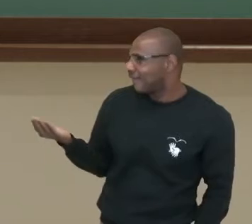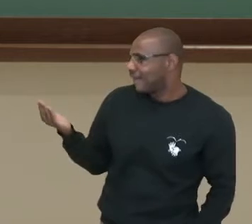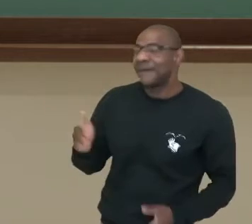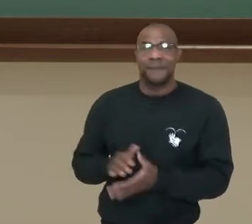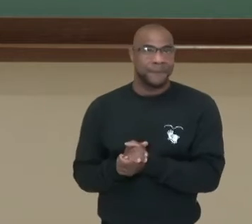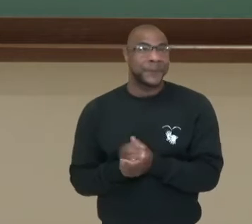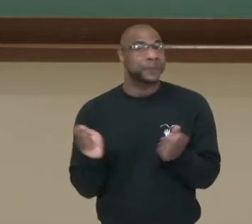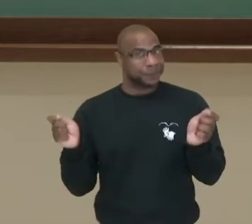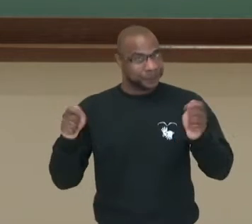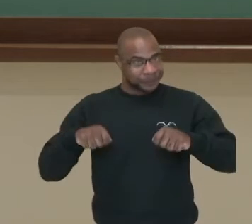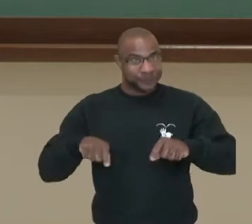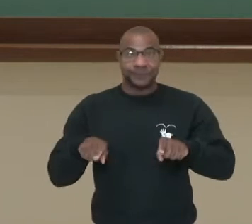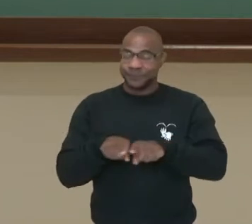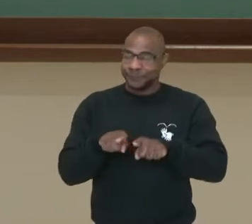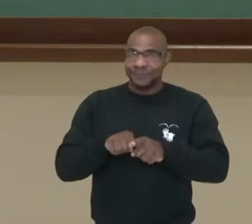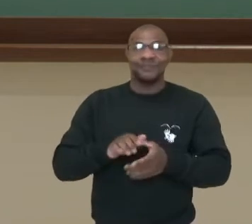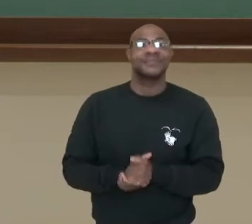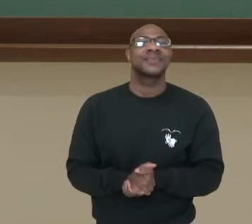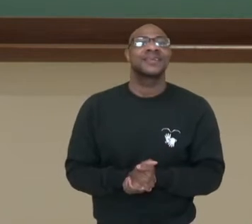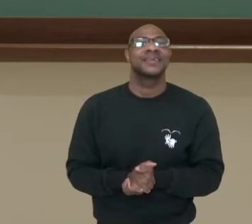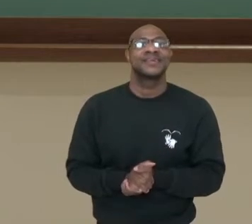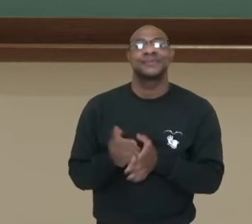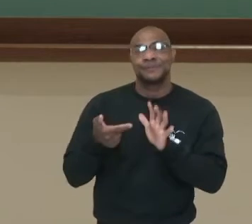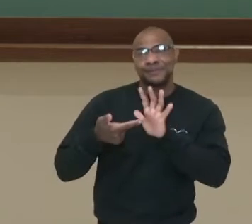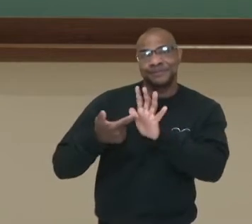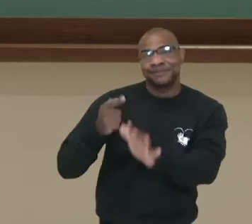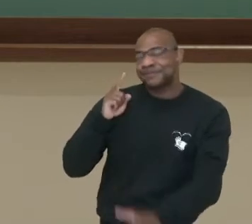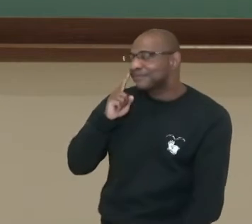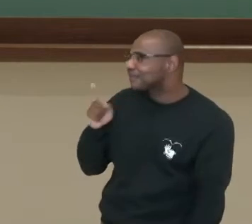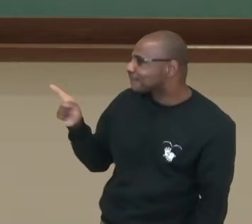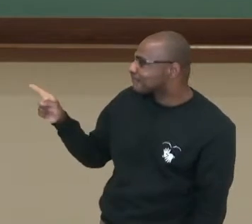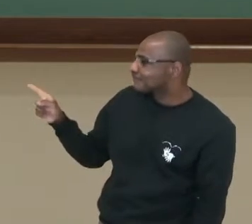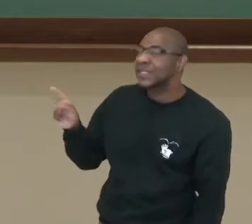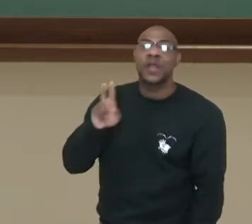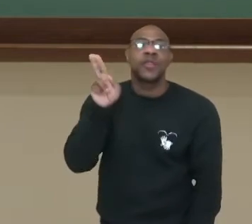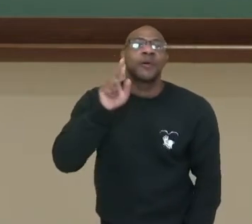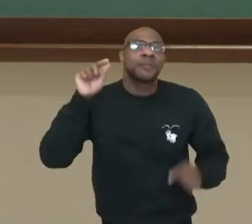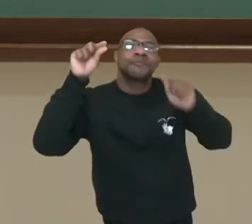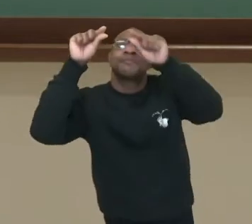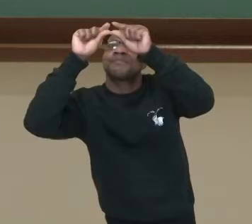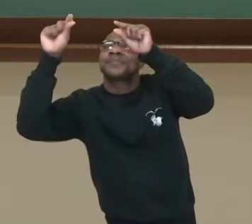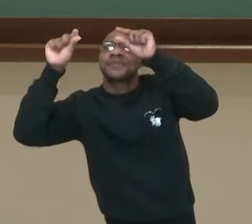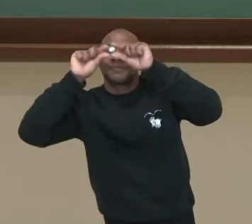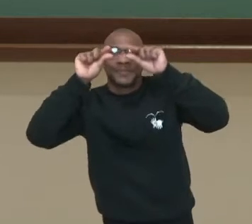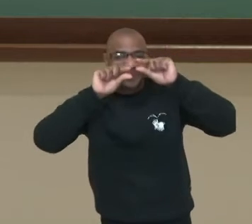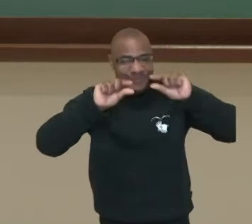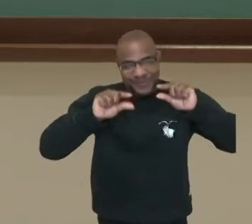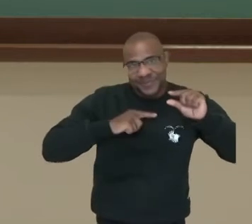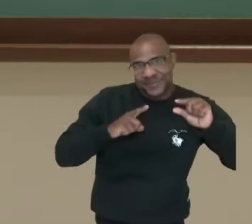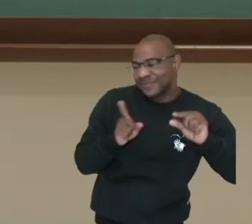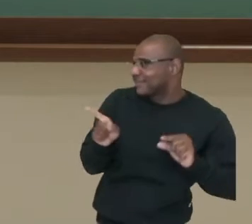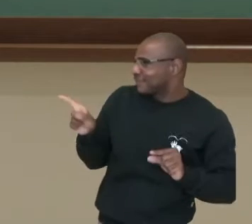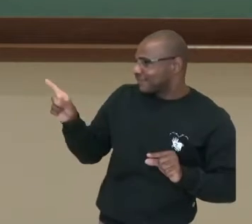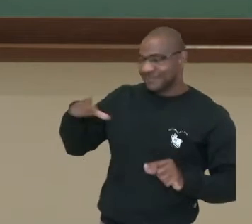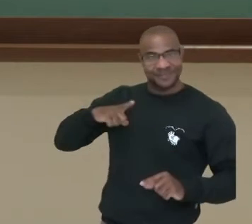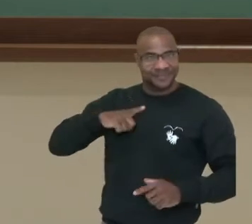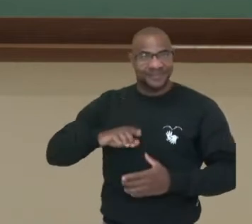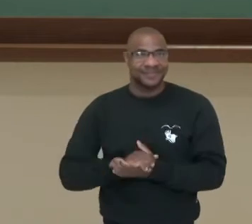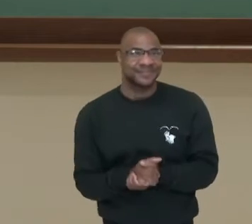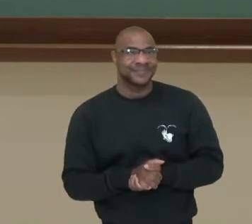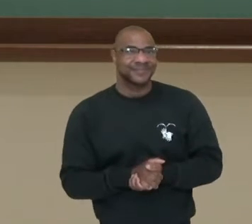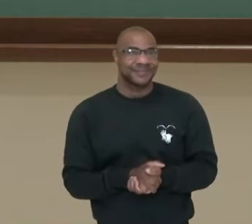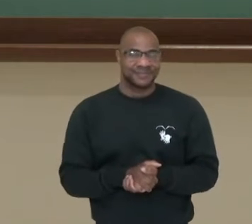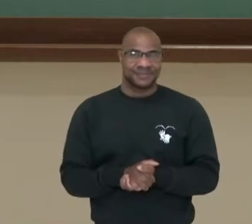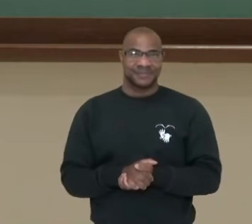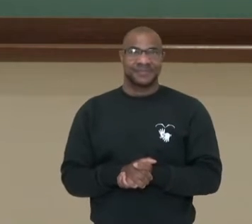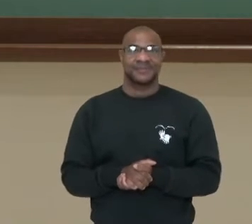são os capilares sanguíneos, aqui junto, né, vem aqui ó, os vasos sanguíneos que vão se ramificar em capilares para